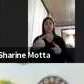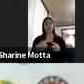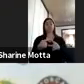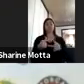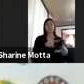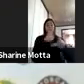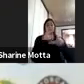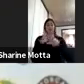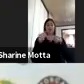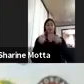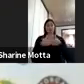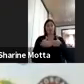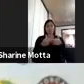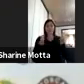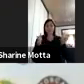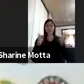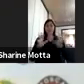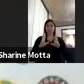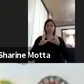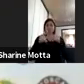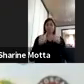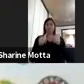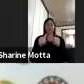Live SMC ele é um